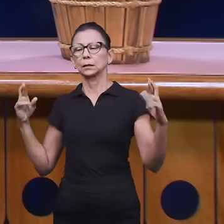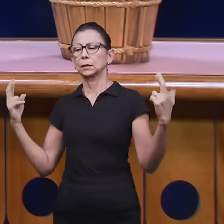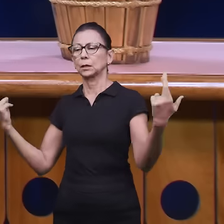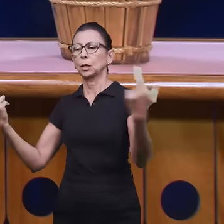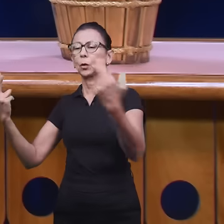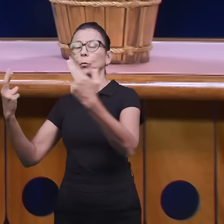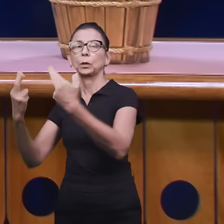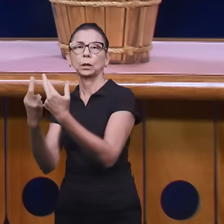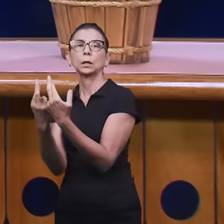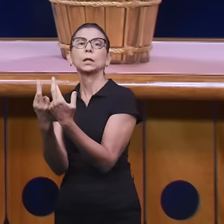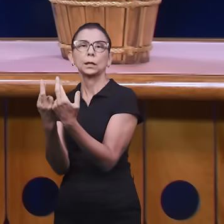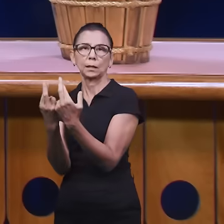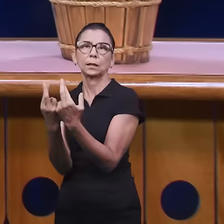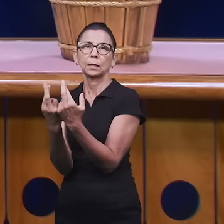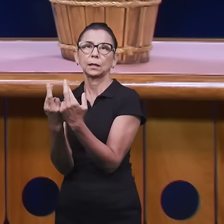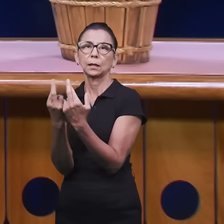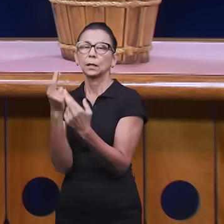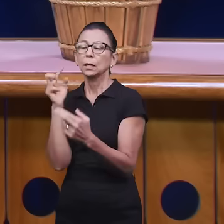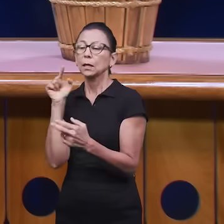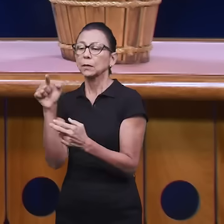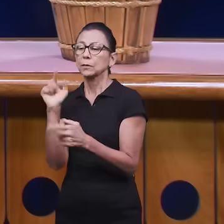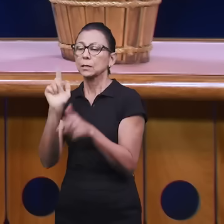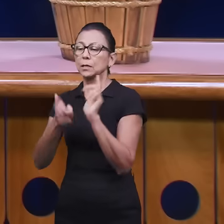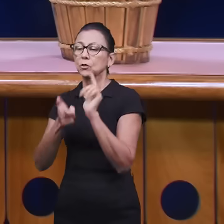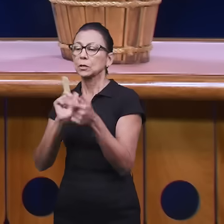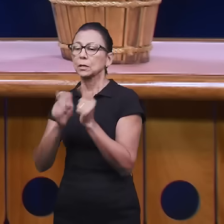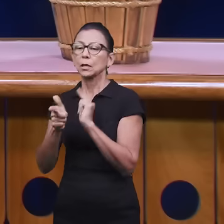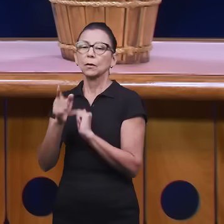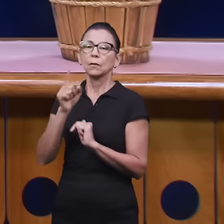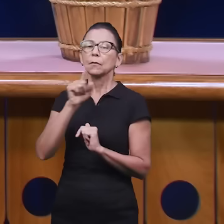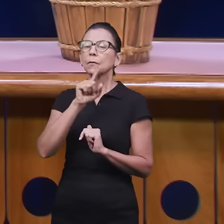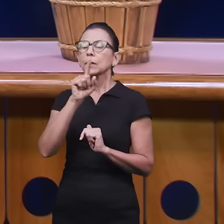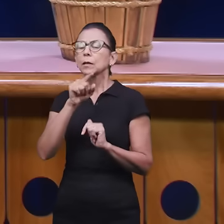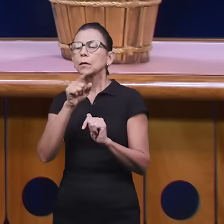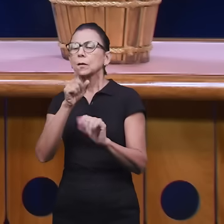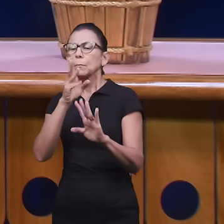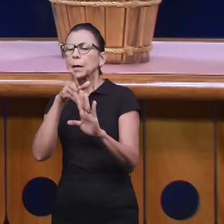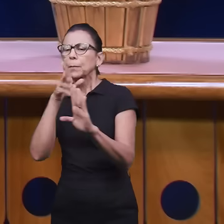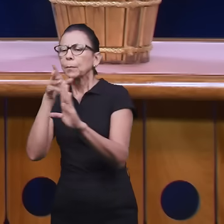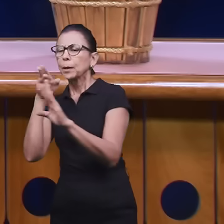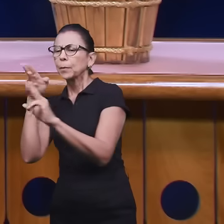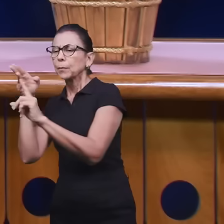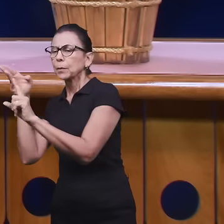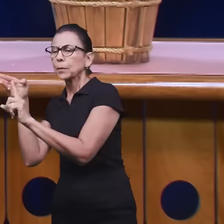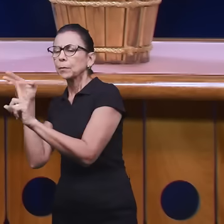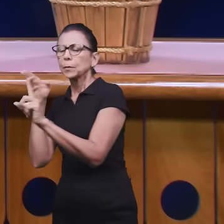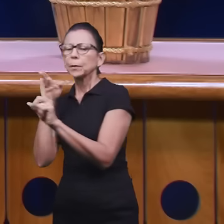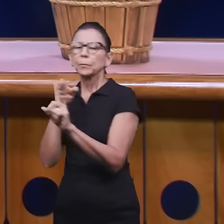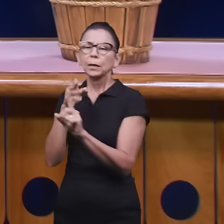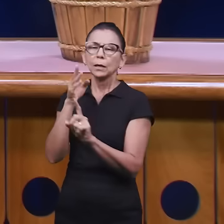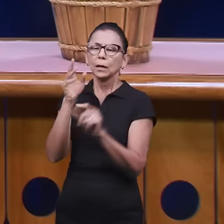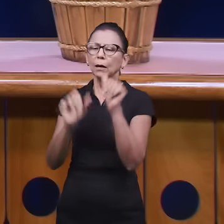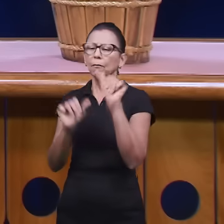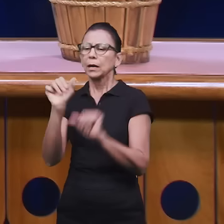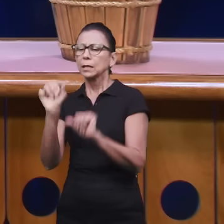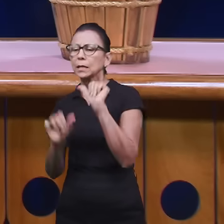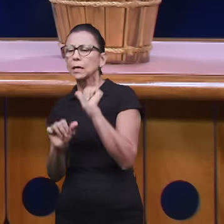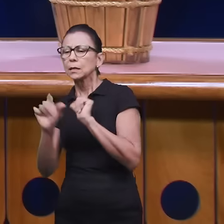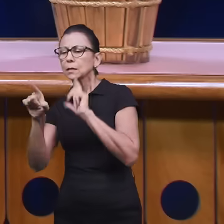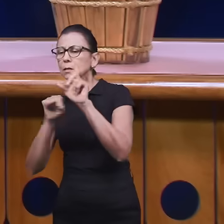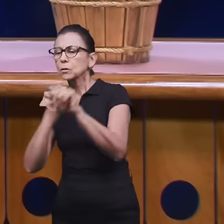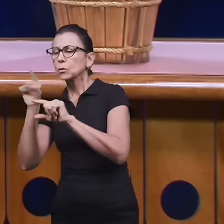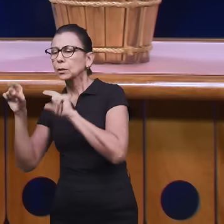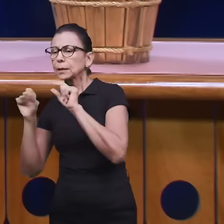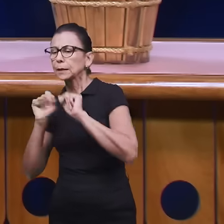vamos fazer uma reunião para você separar os homens para essa batalha contra os midianitas. E Gideão fez